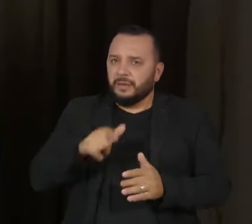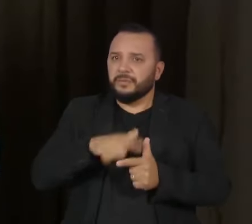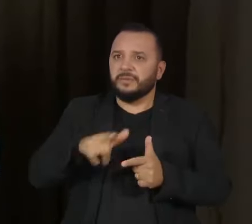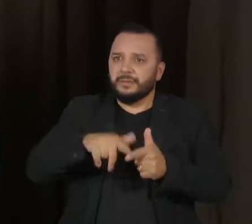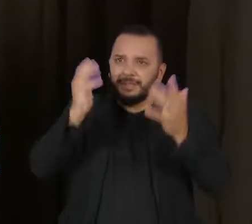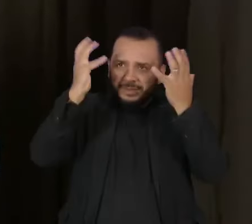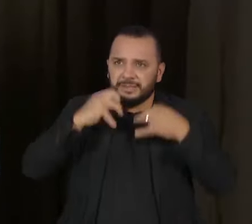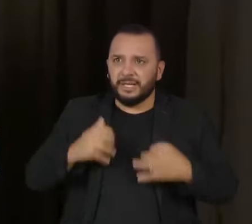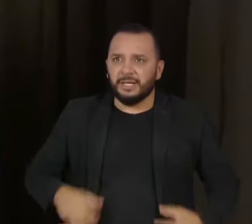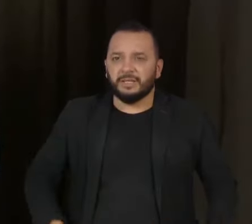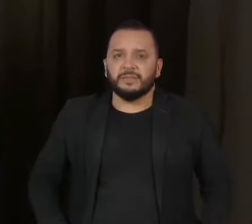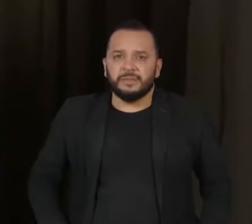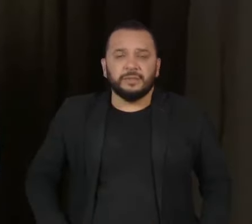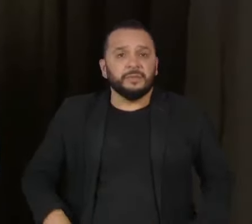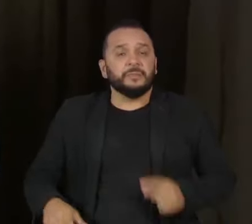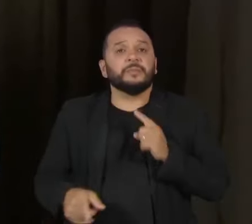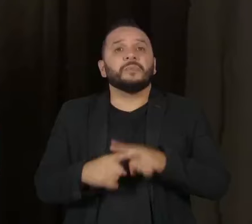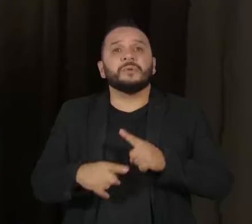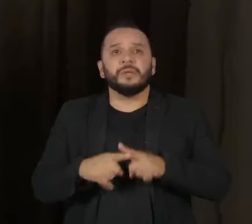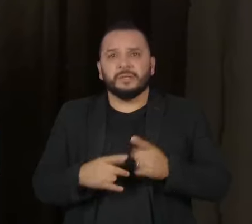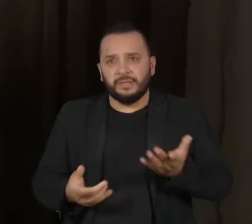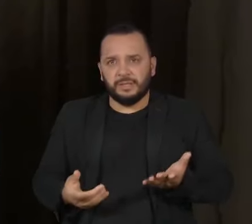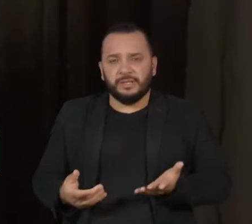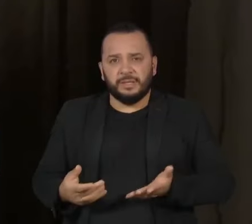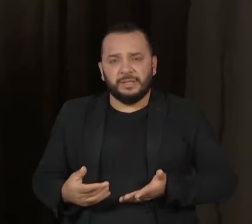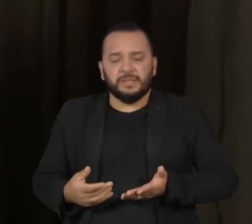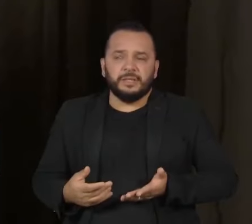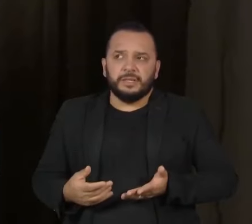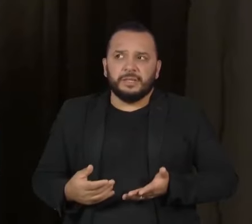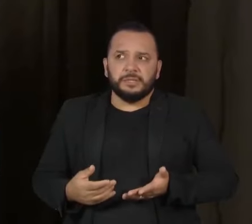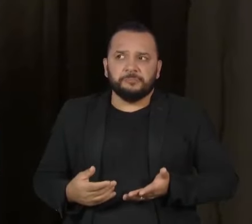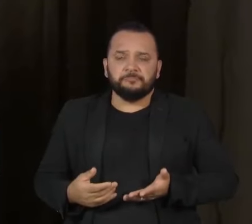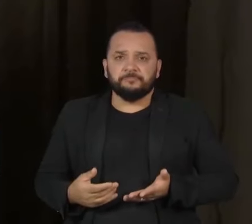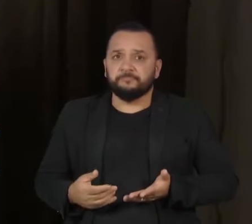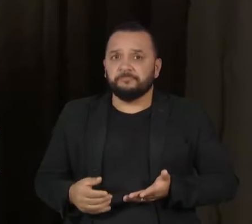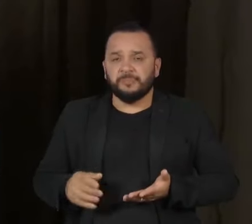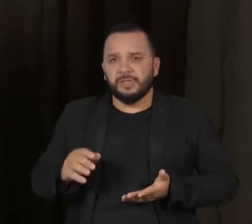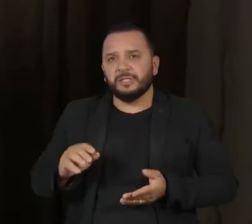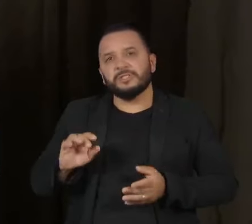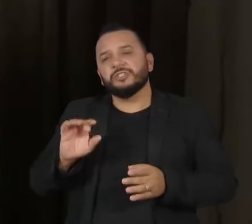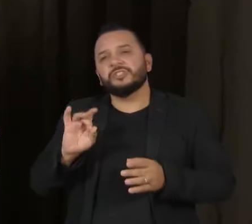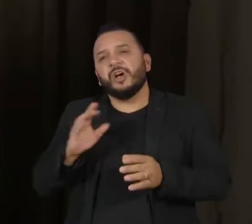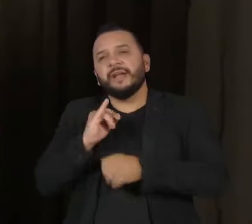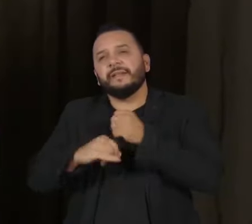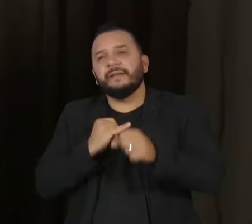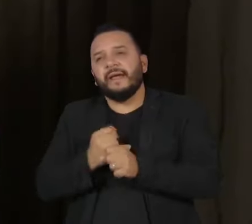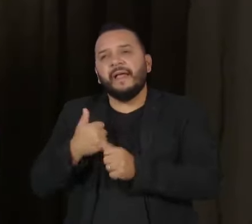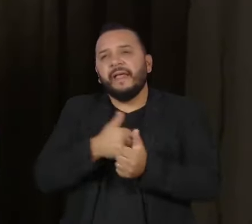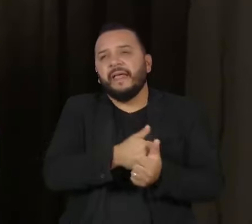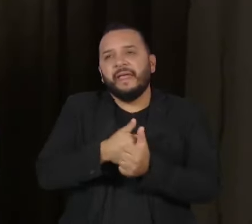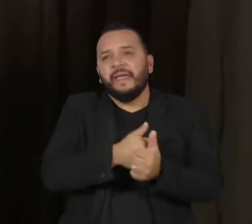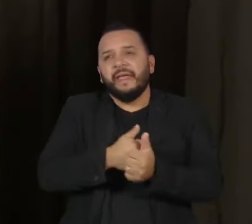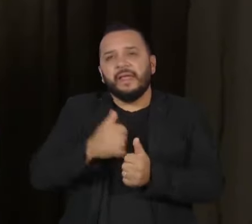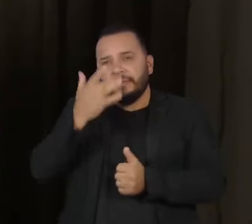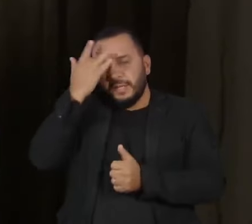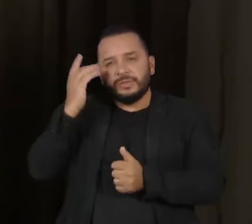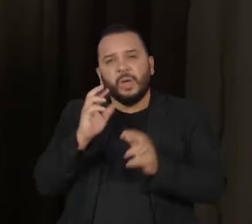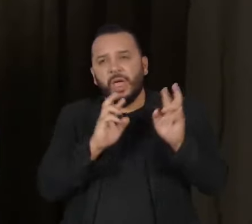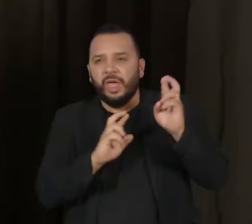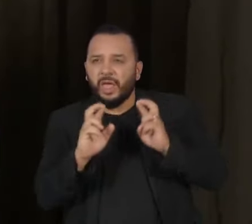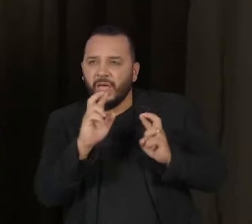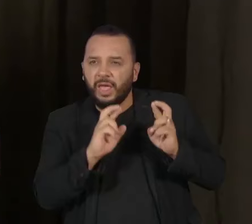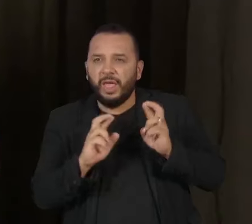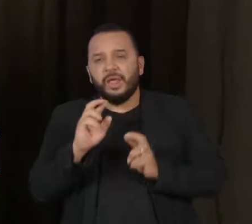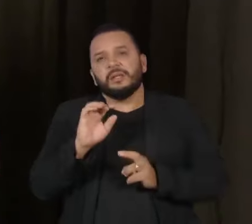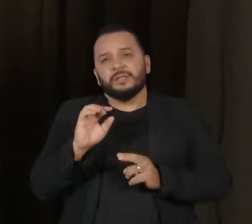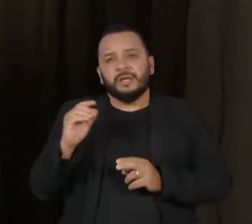porque deixa de ser simplesmente uma perseguição online, alguém obcecado por você, alguém